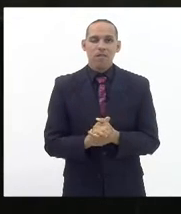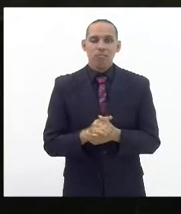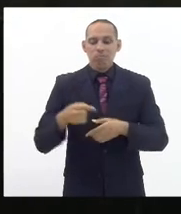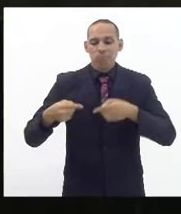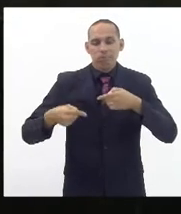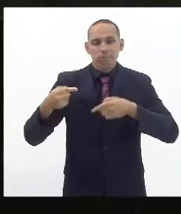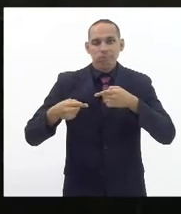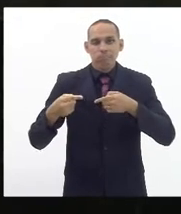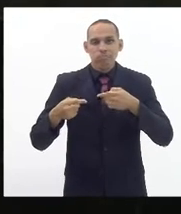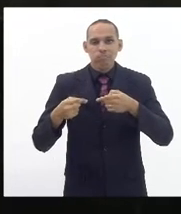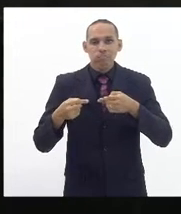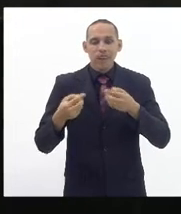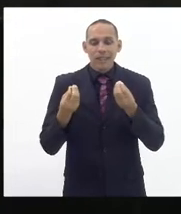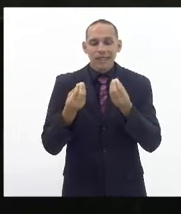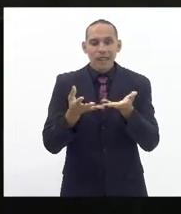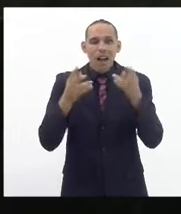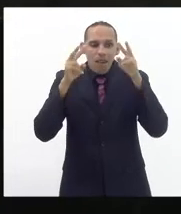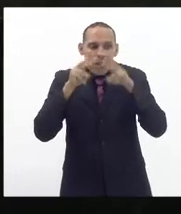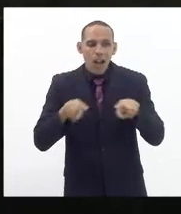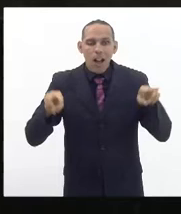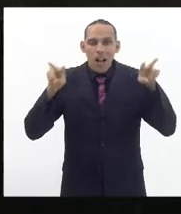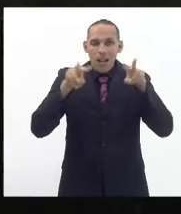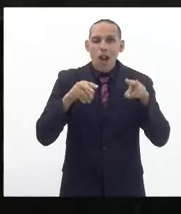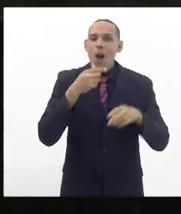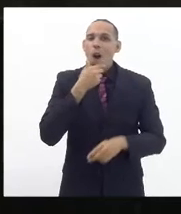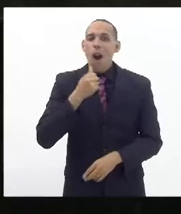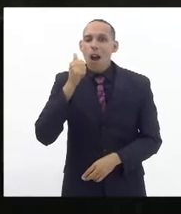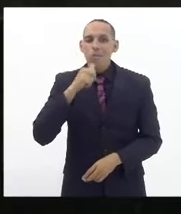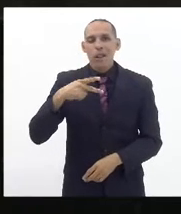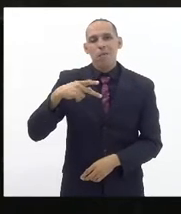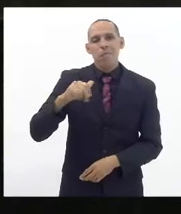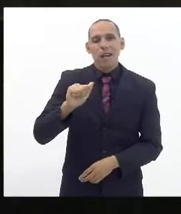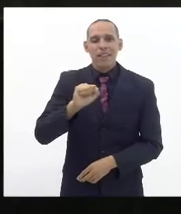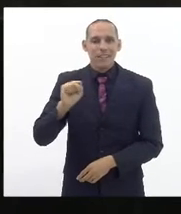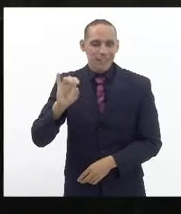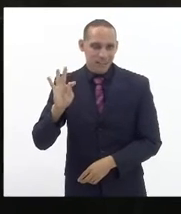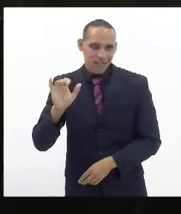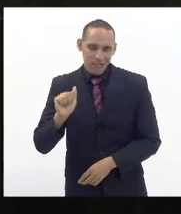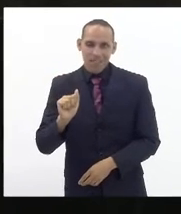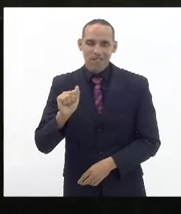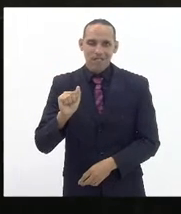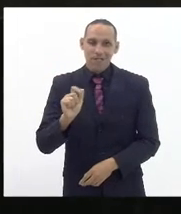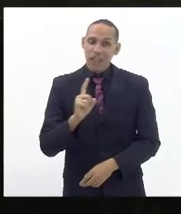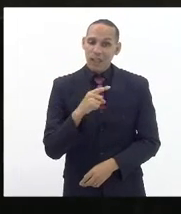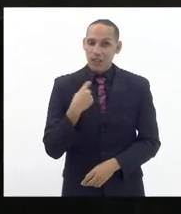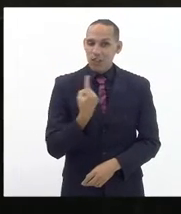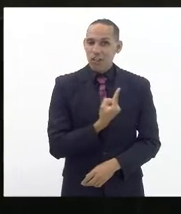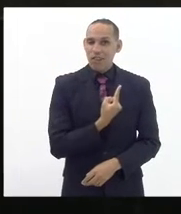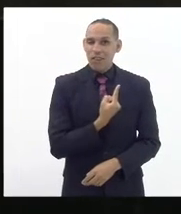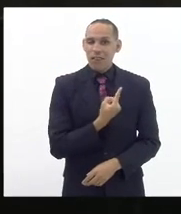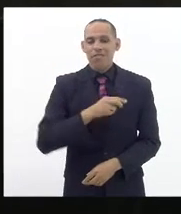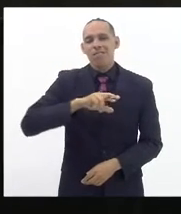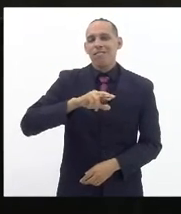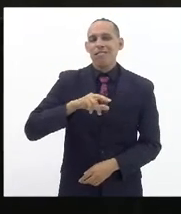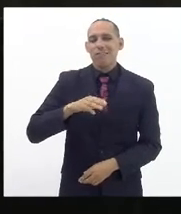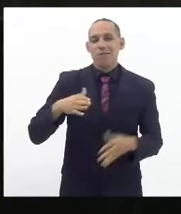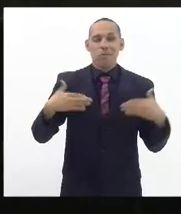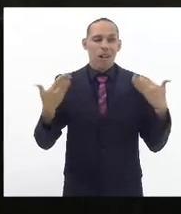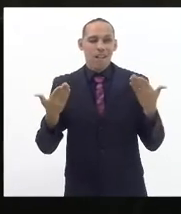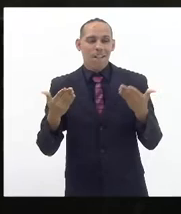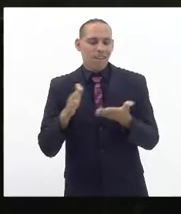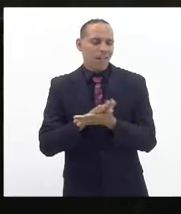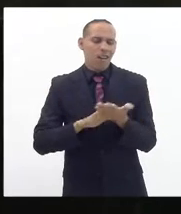e visibilizasse tanto os passistas quanto as passistas. E, para nós, não é surpresa